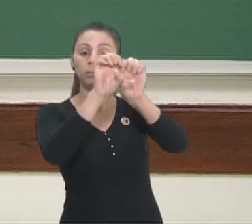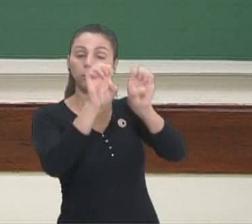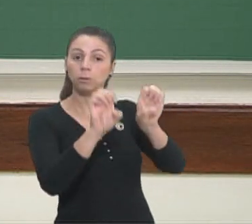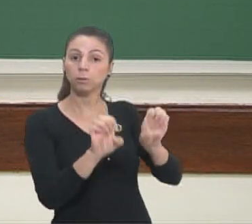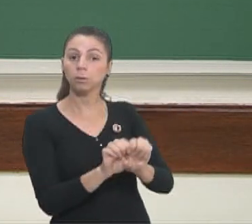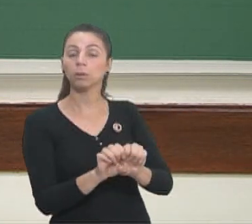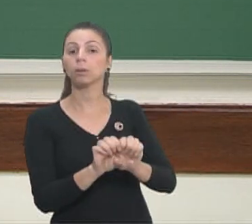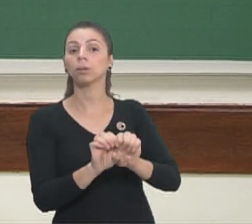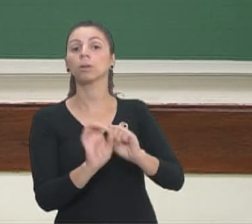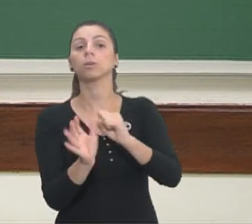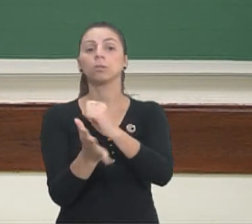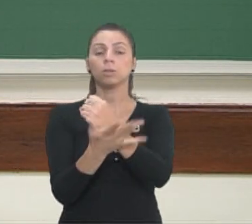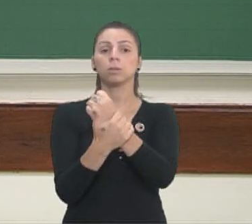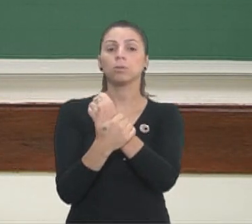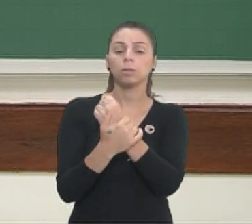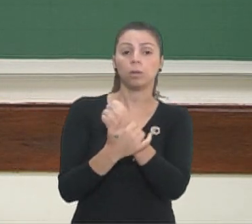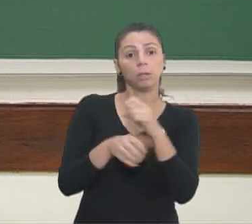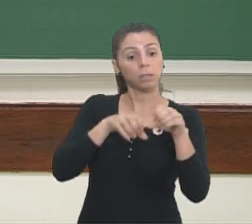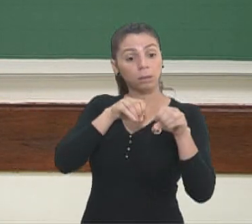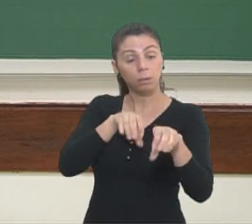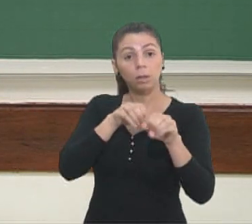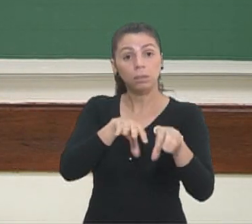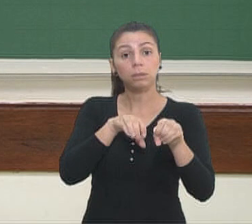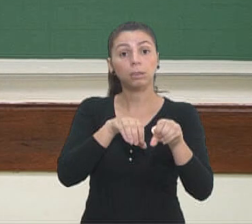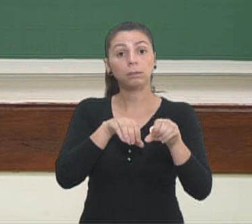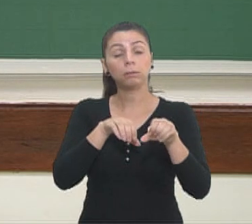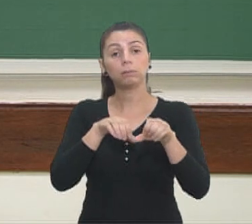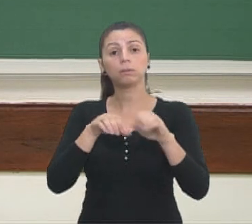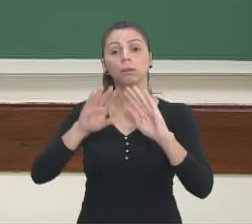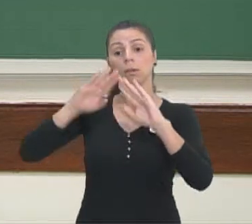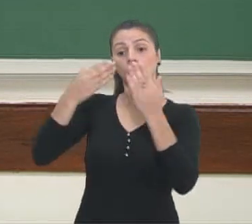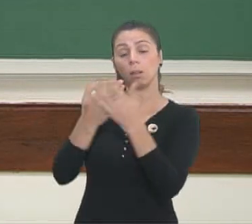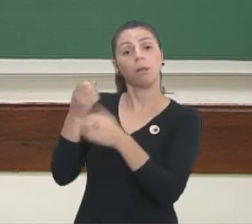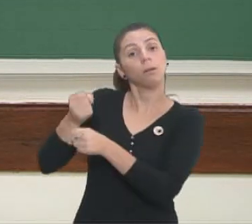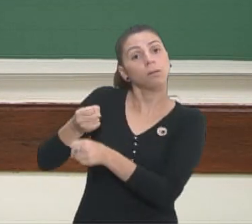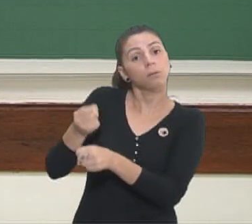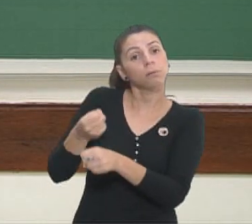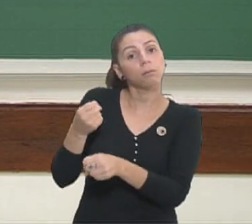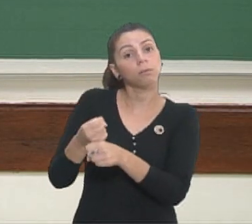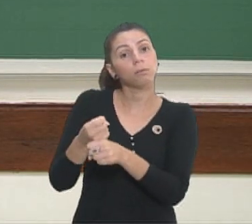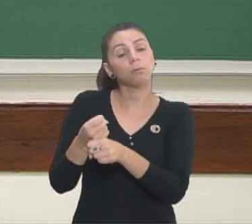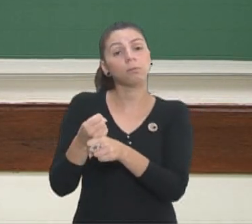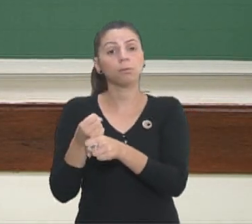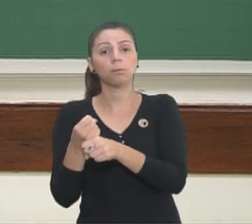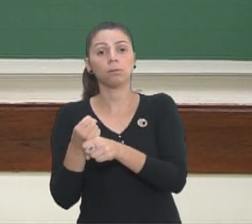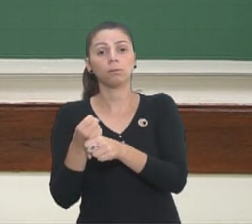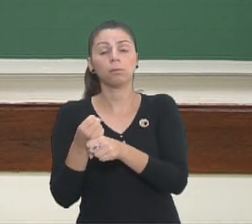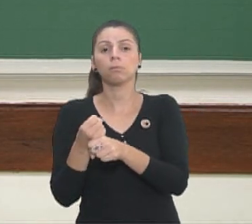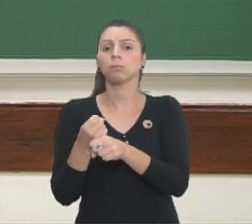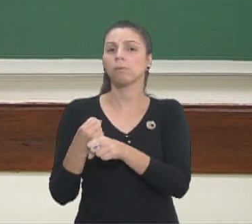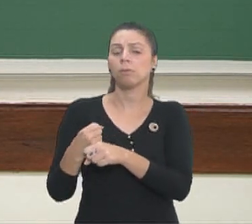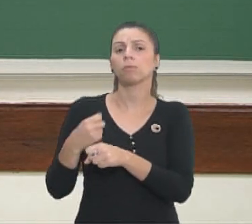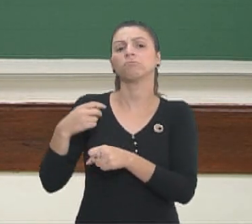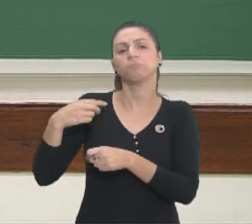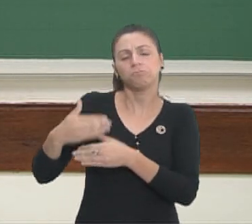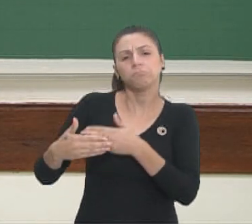qualidade na segurança, na educação, uma construção de uma escola, a instalação de